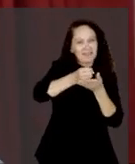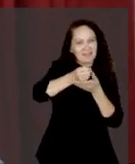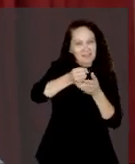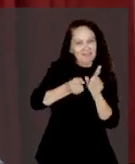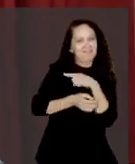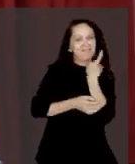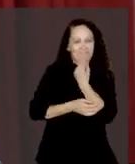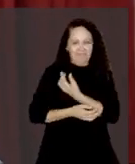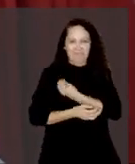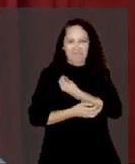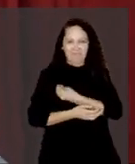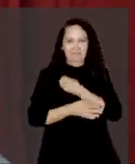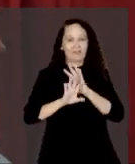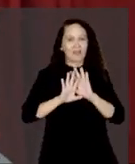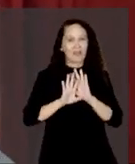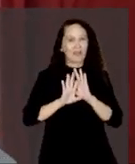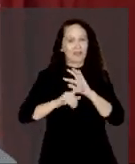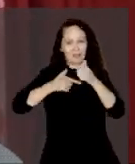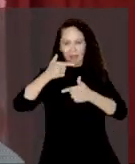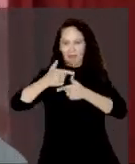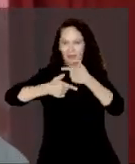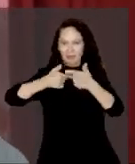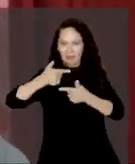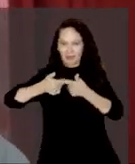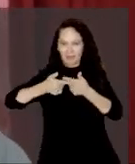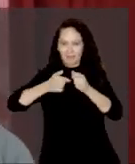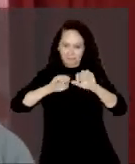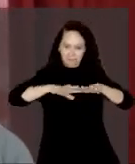Metalúrgicos, histórico.